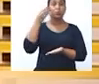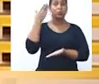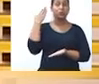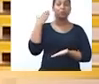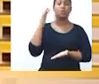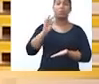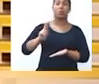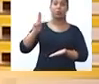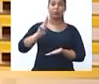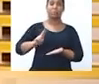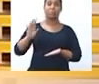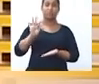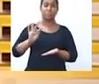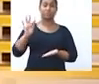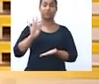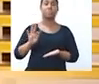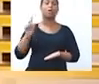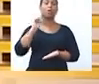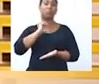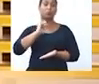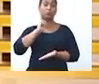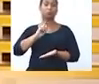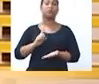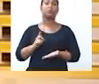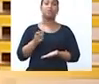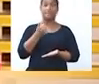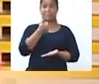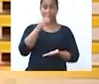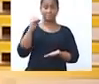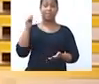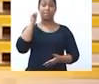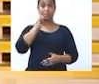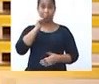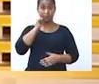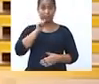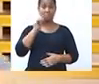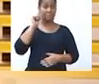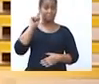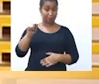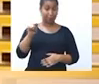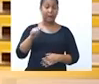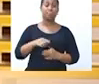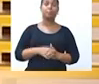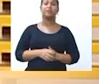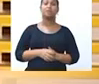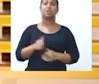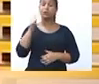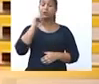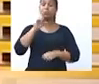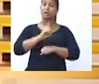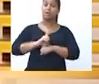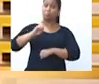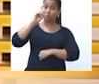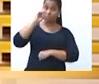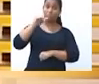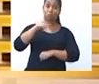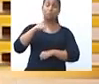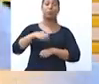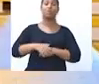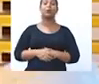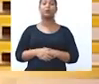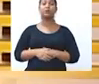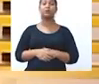na Universidade Federal de Minas Gerais, levaram 100 meninas e as doutorandas ali dos